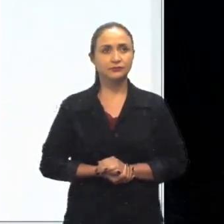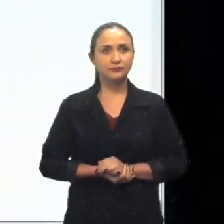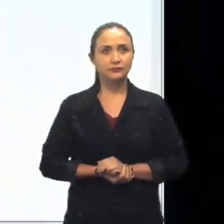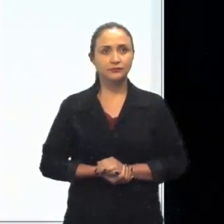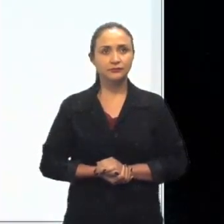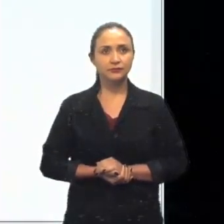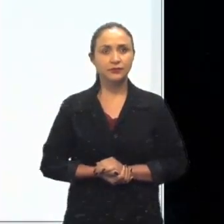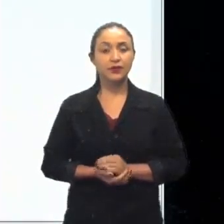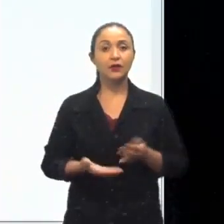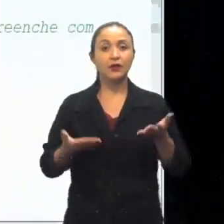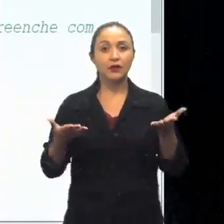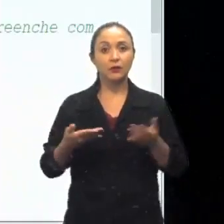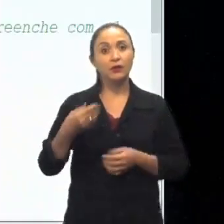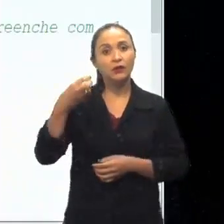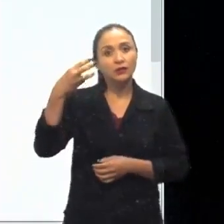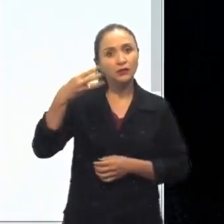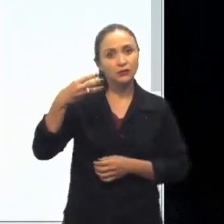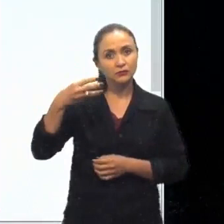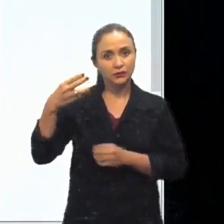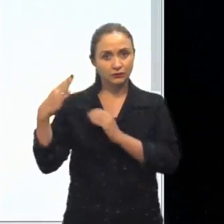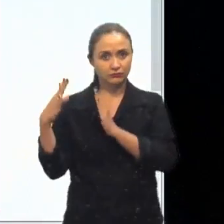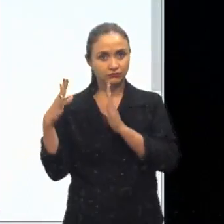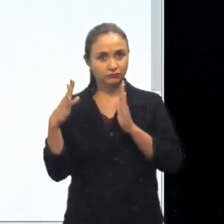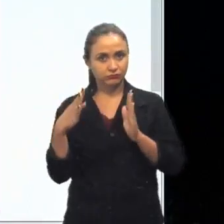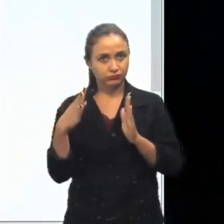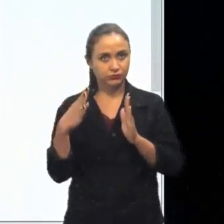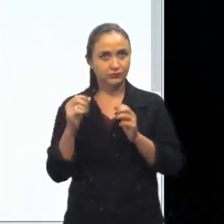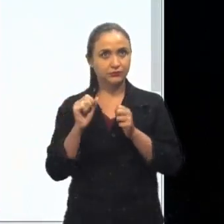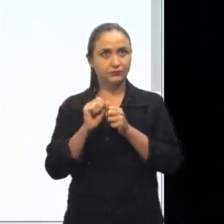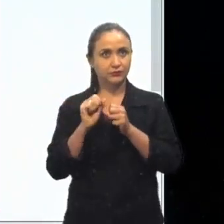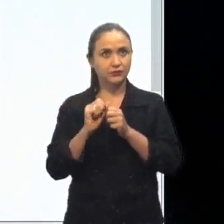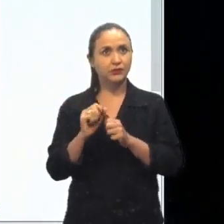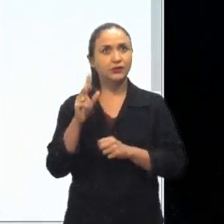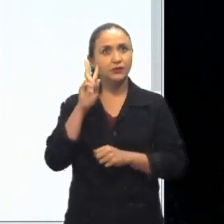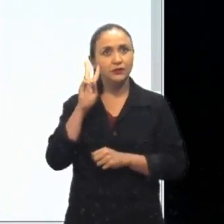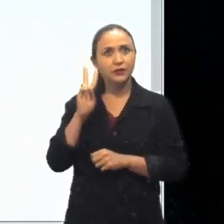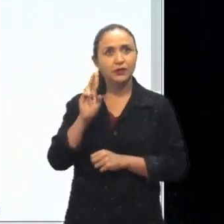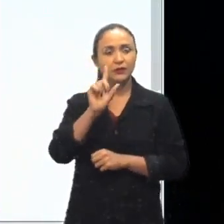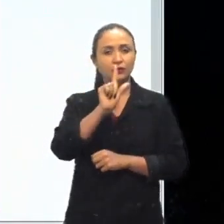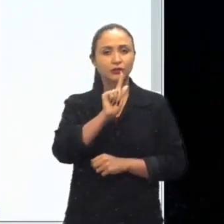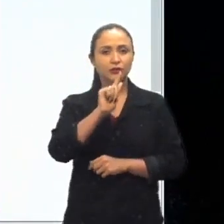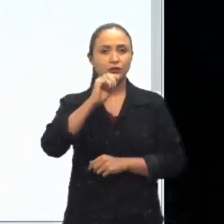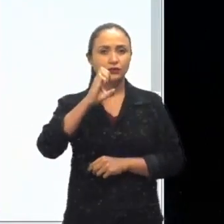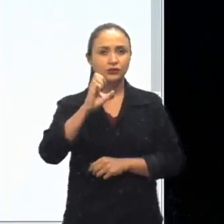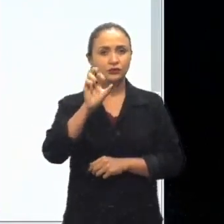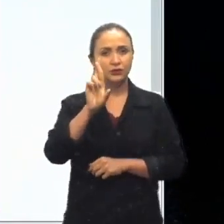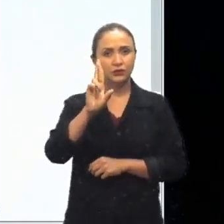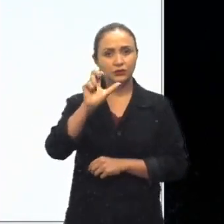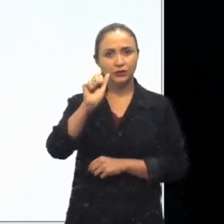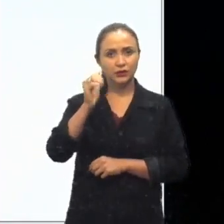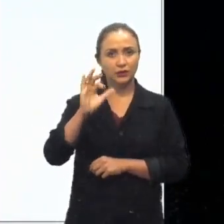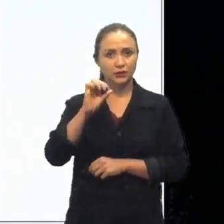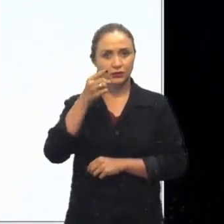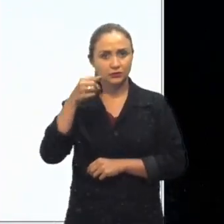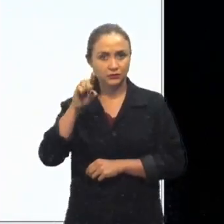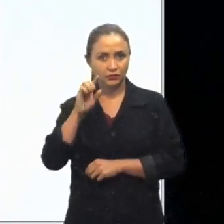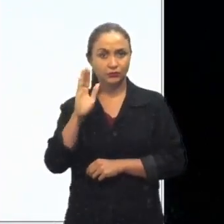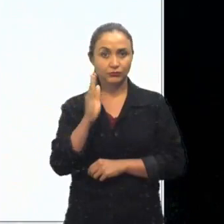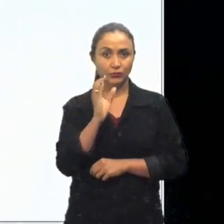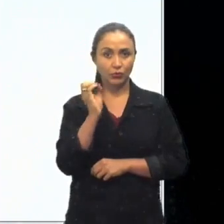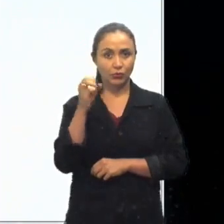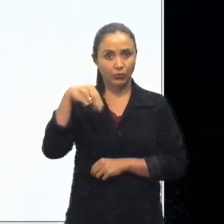Então vamos para a nossa terceira etapa, a geração de ondas PSK. Vou criar um novo